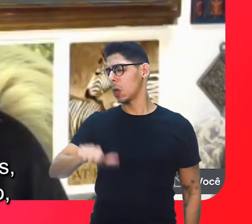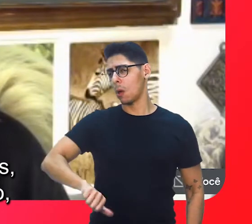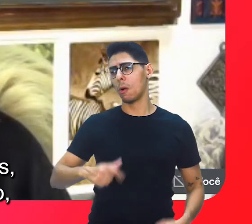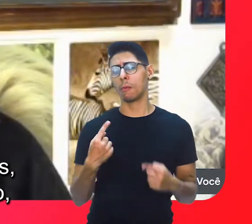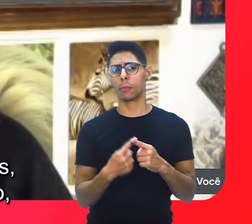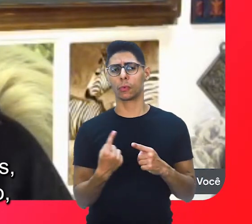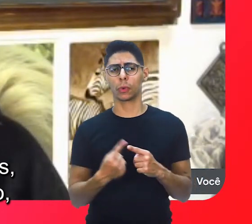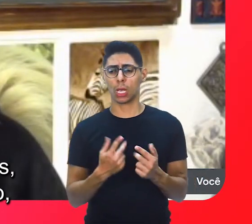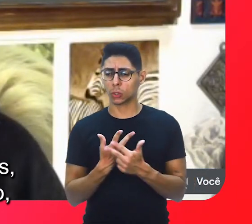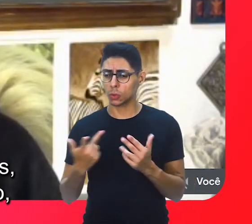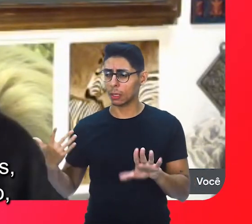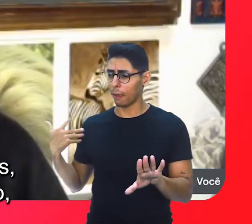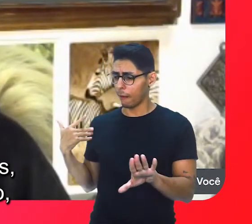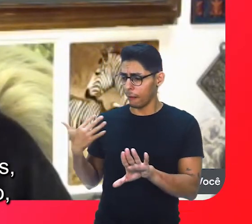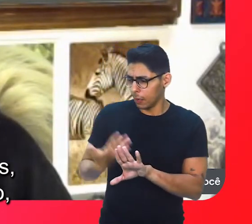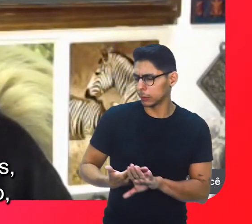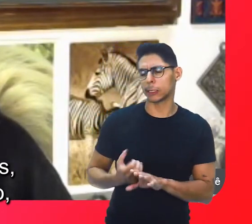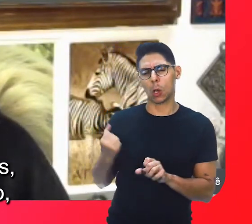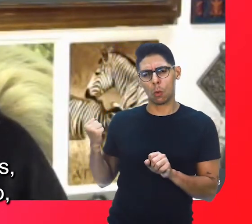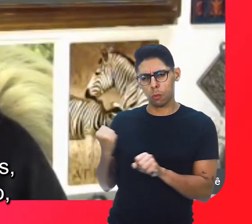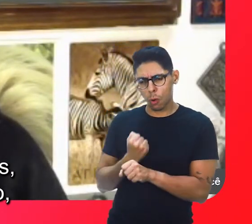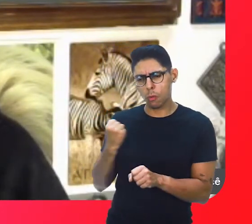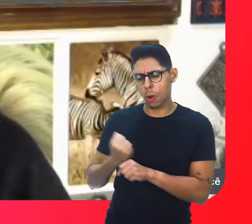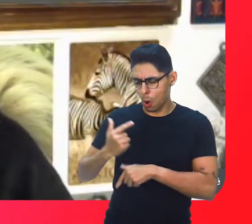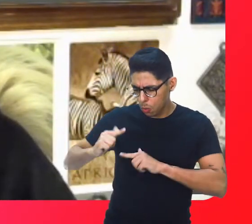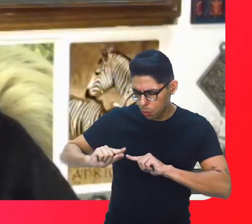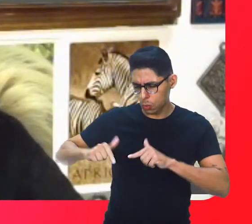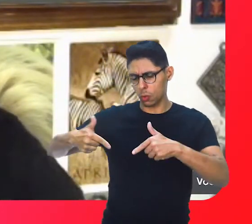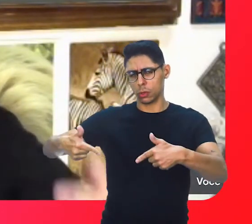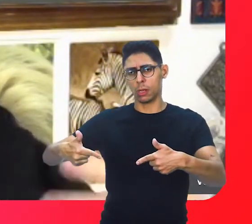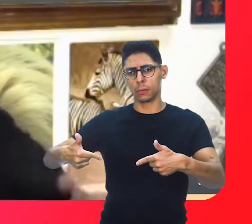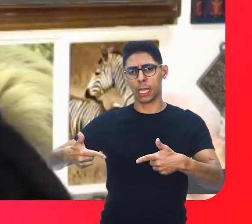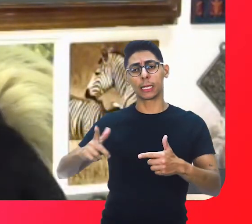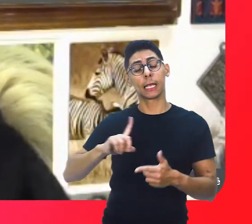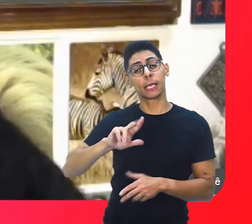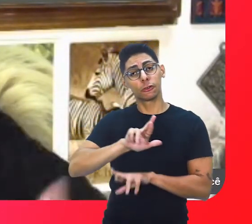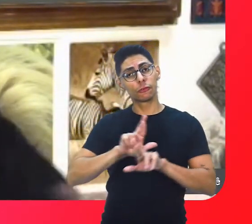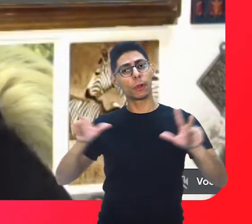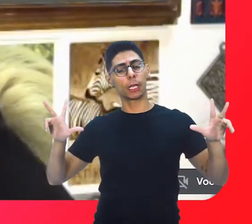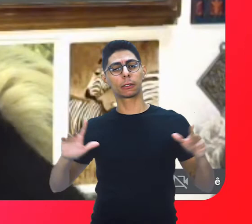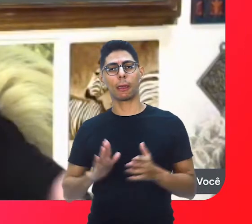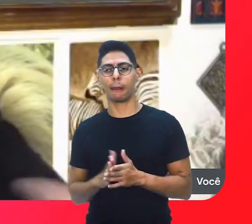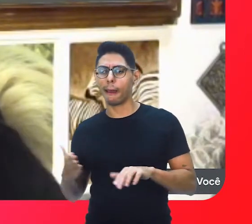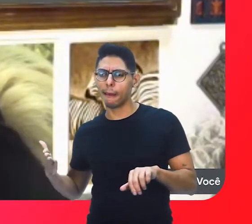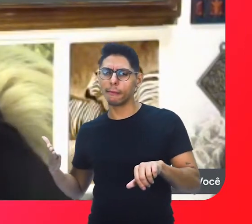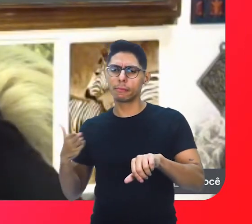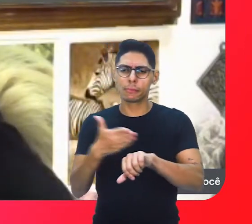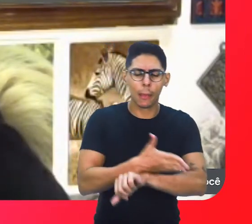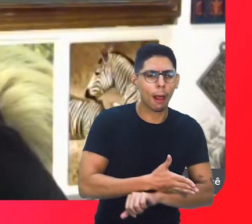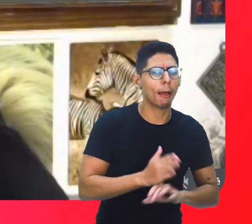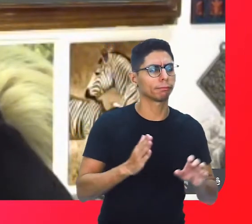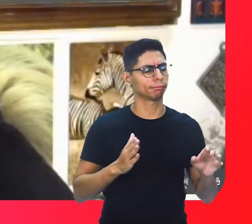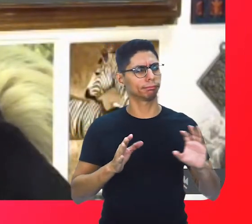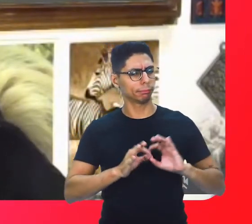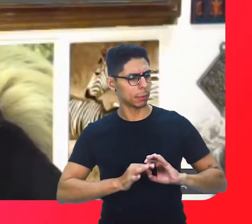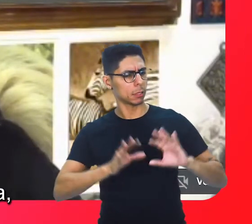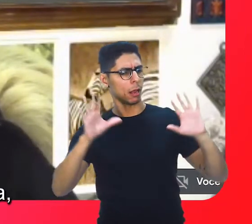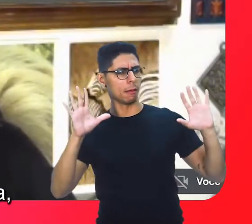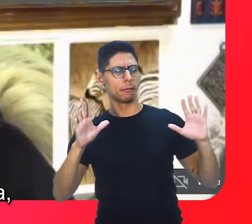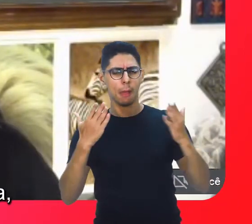que nós construímos, que nós lutamos, que era o contrário, que era a ida livre, aberta,